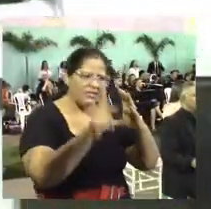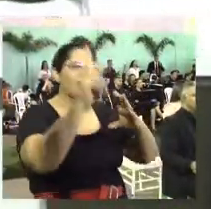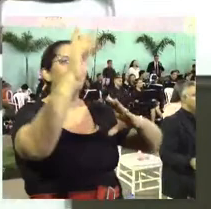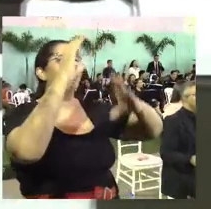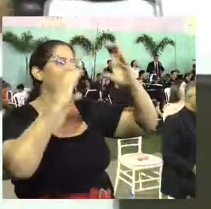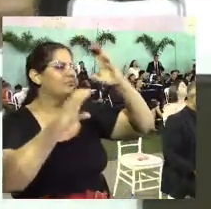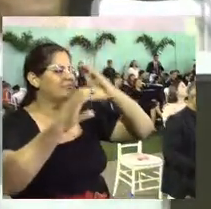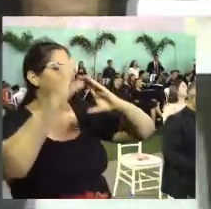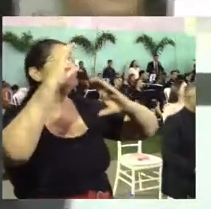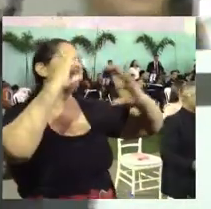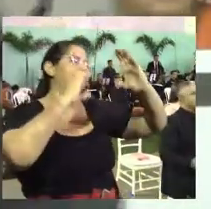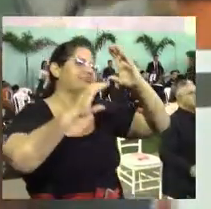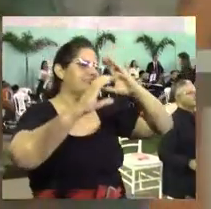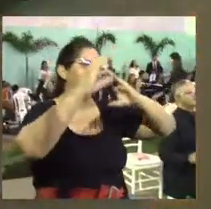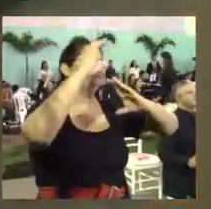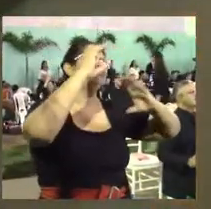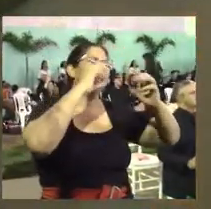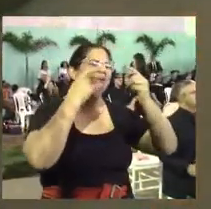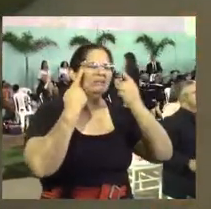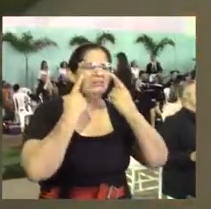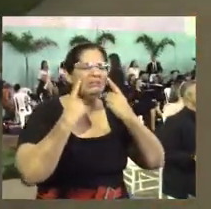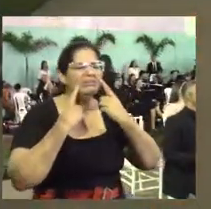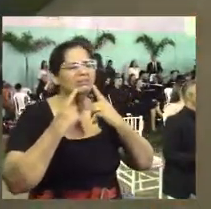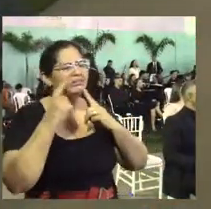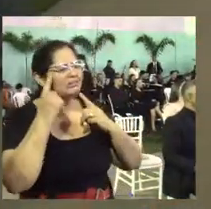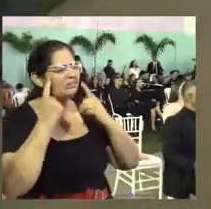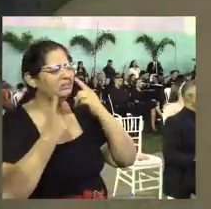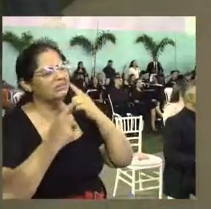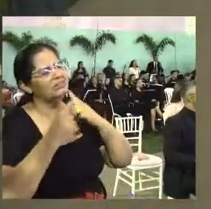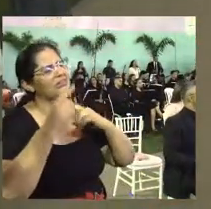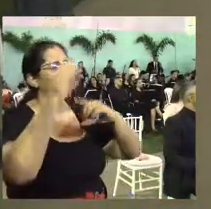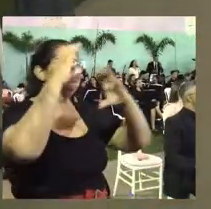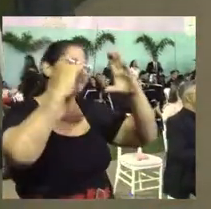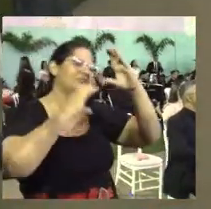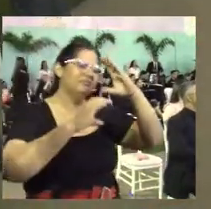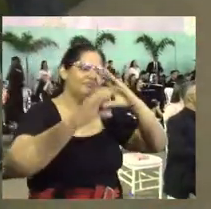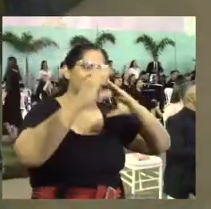louve está chorando muito